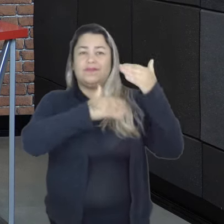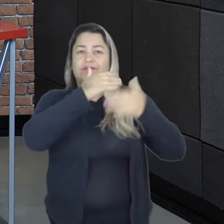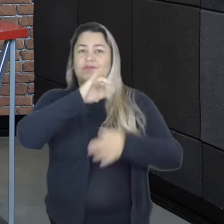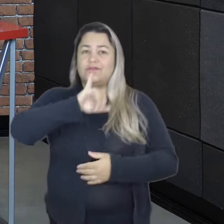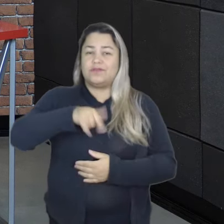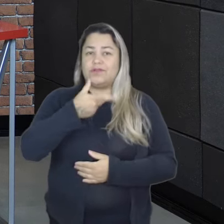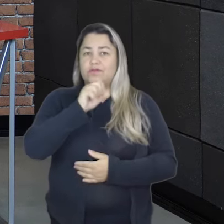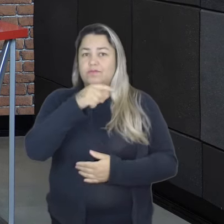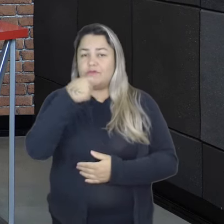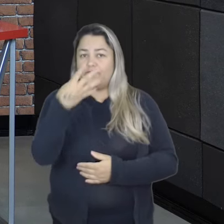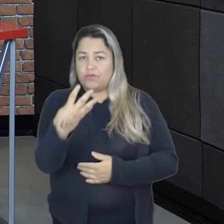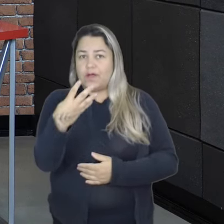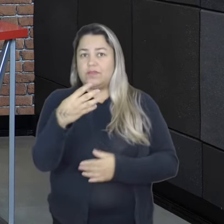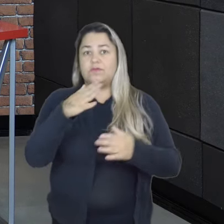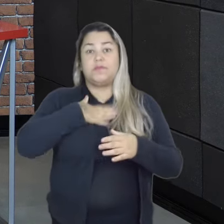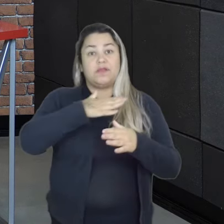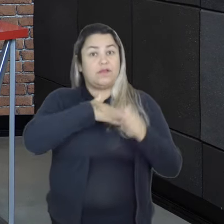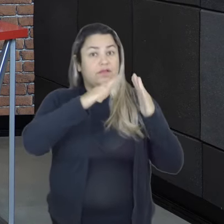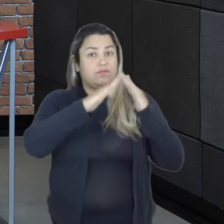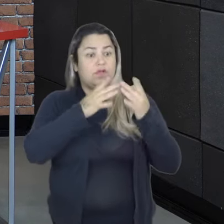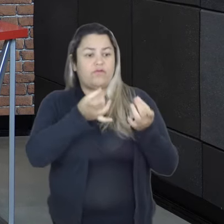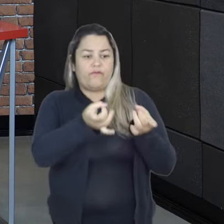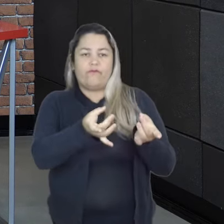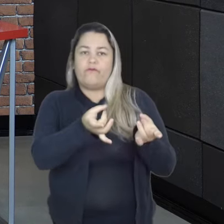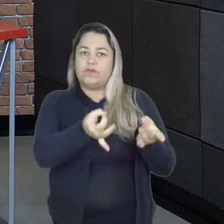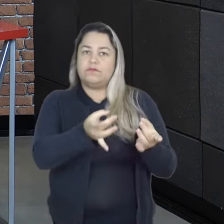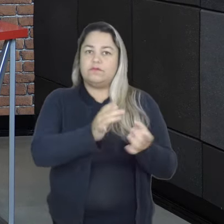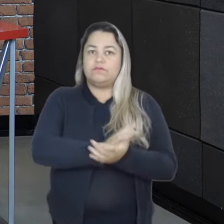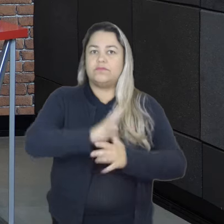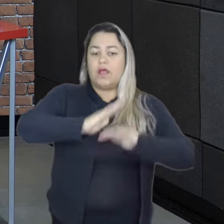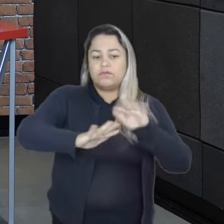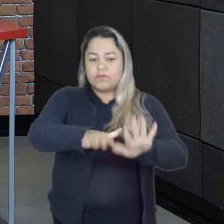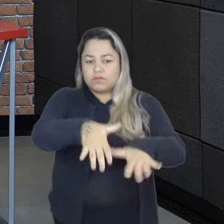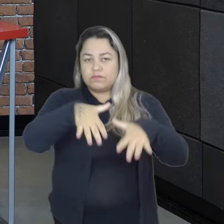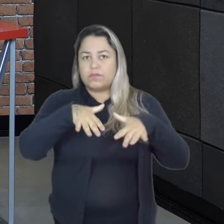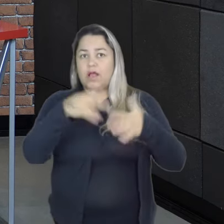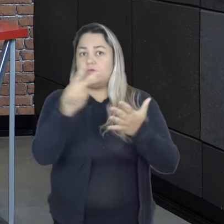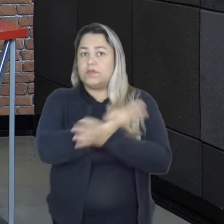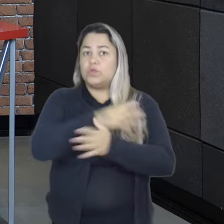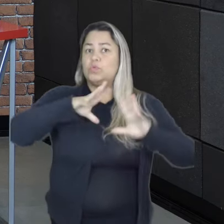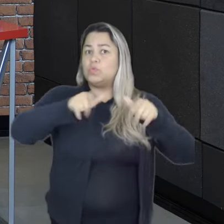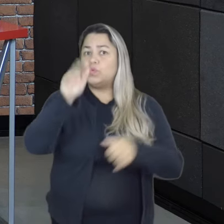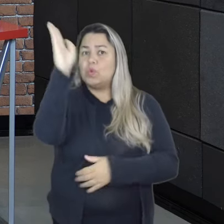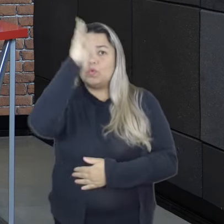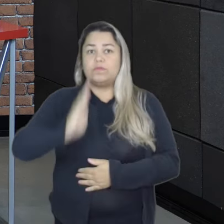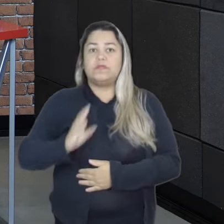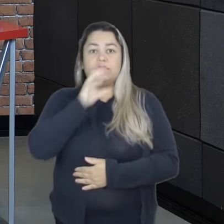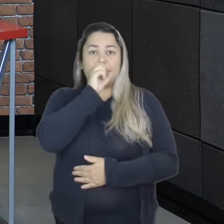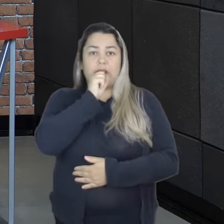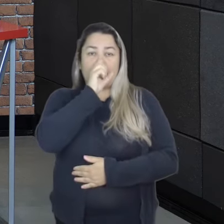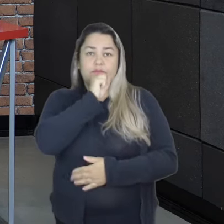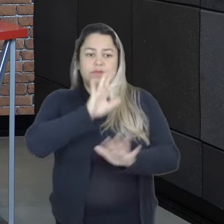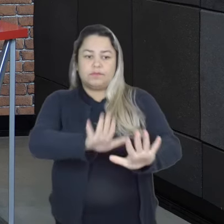Postos de trabalho crescem em janeiro de 2024. Minha Casa Minha Vida bate recorde de vendas. Atos pela democracia acontecem em todo o